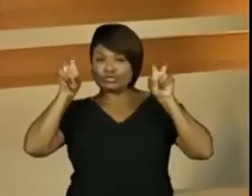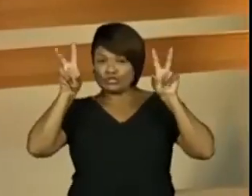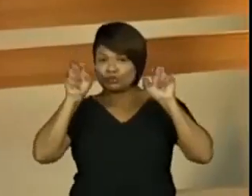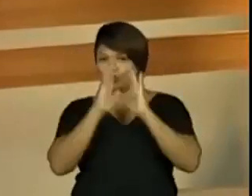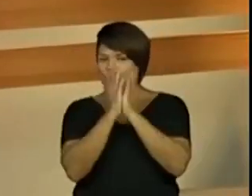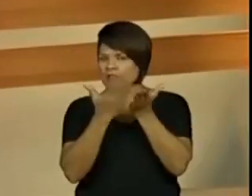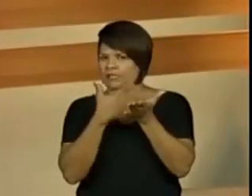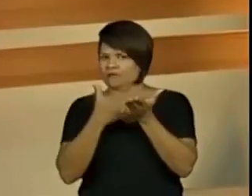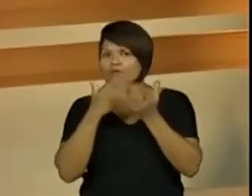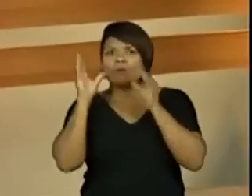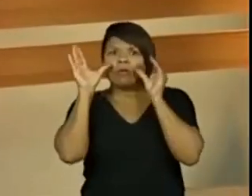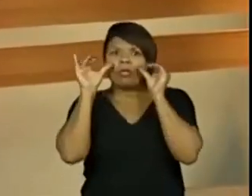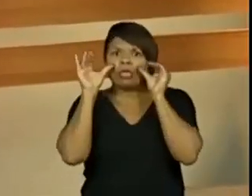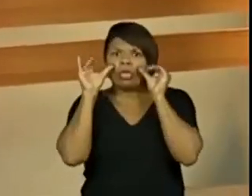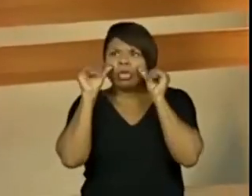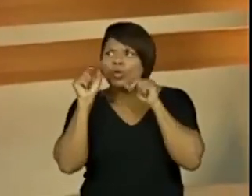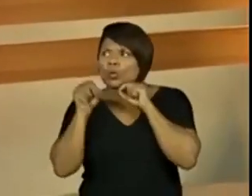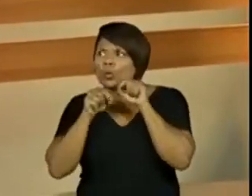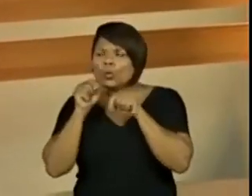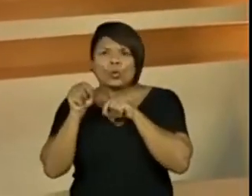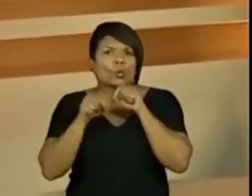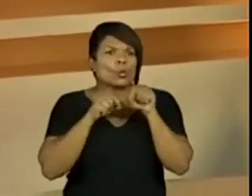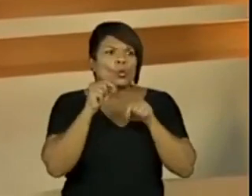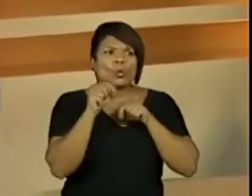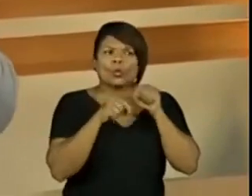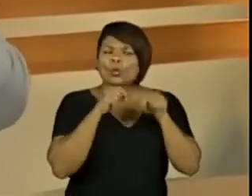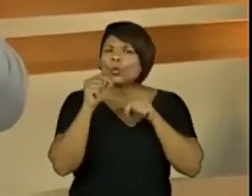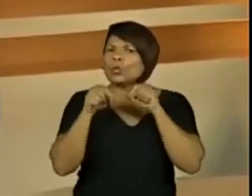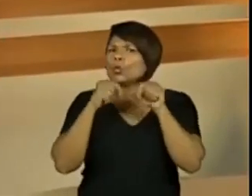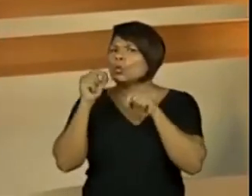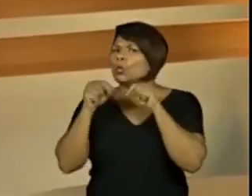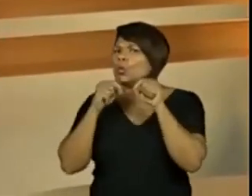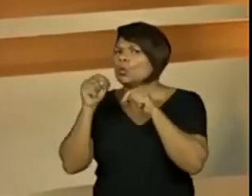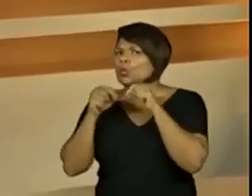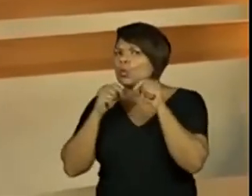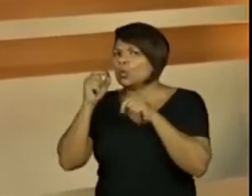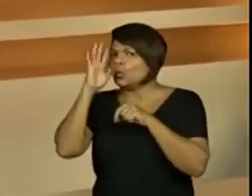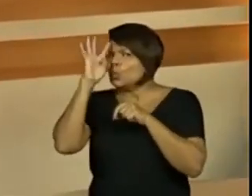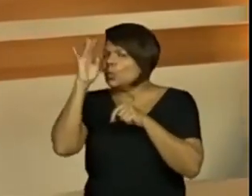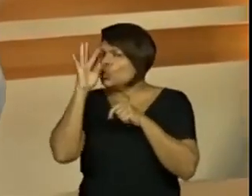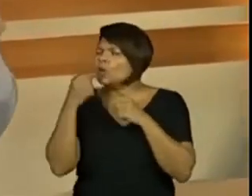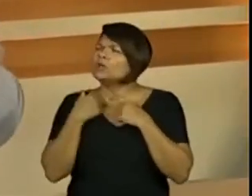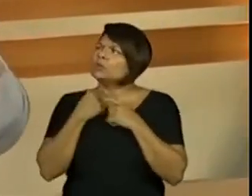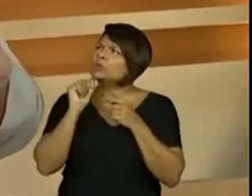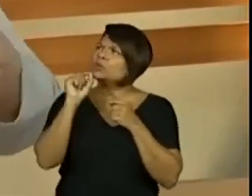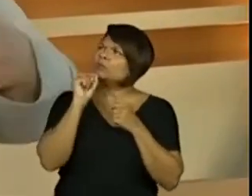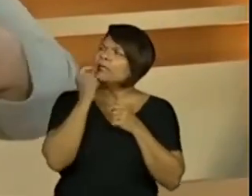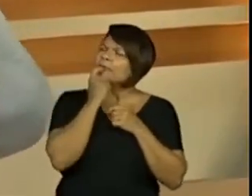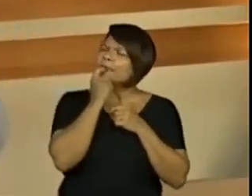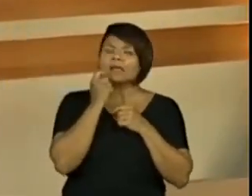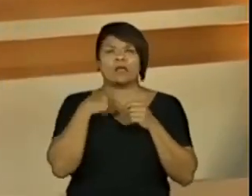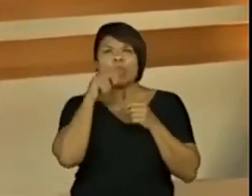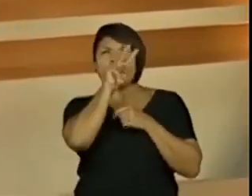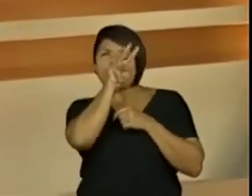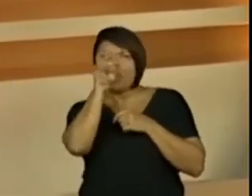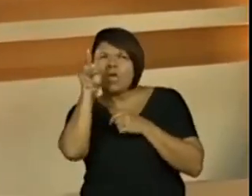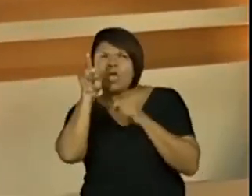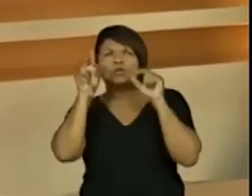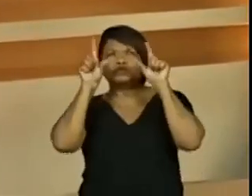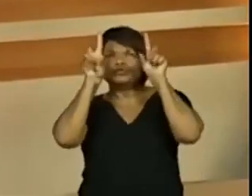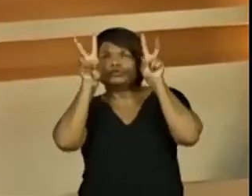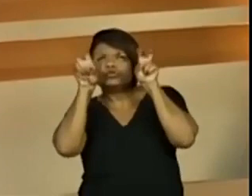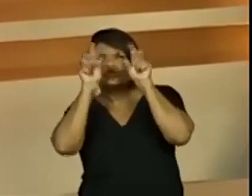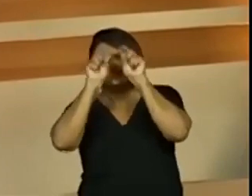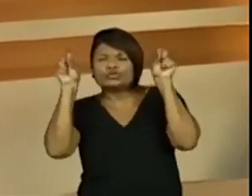causa curiosidade. Então a gente costuma já logo nesse ler o título tentar entender o que